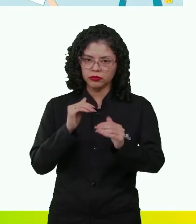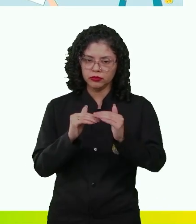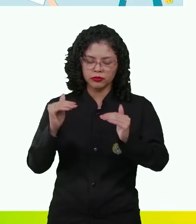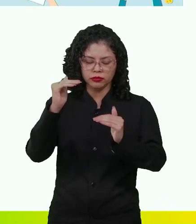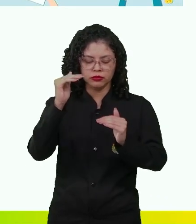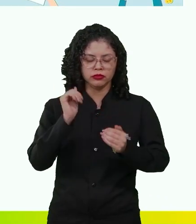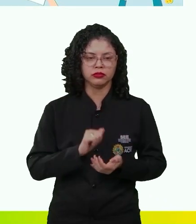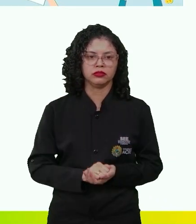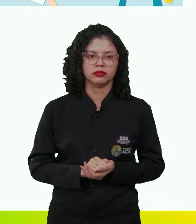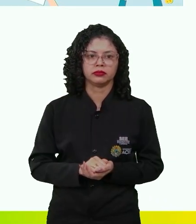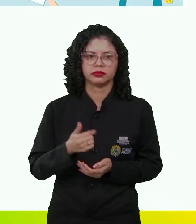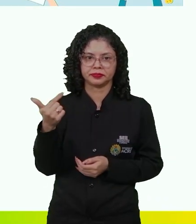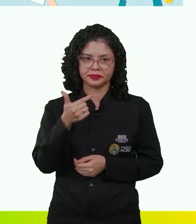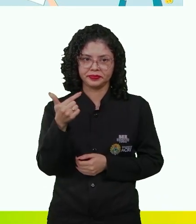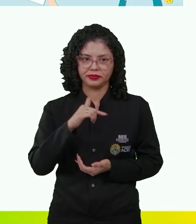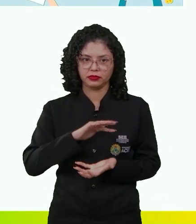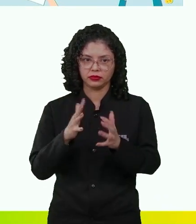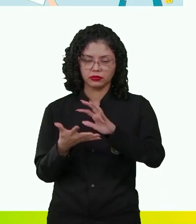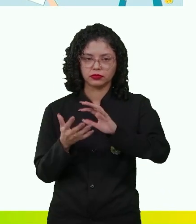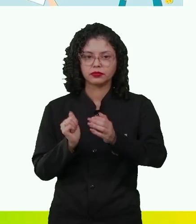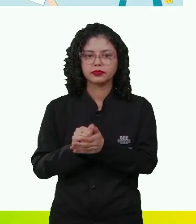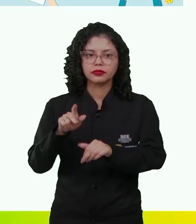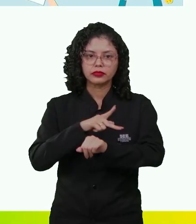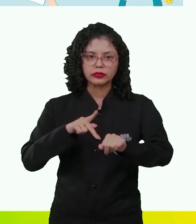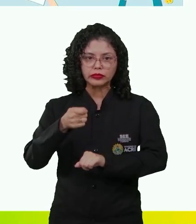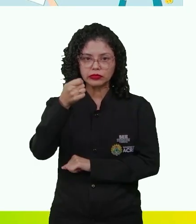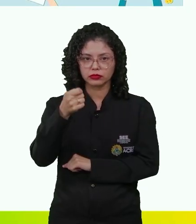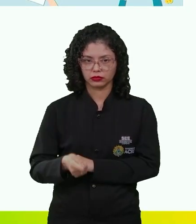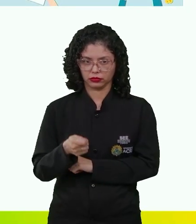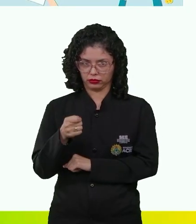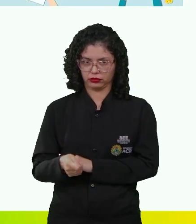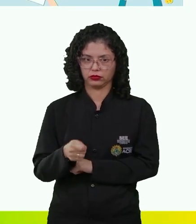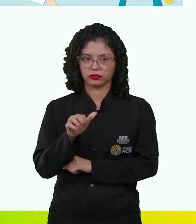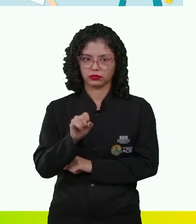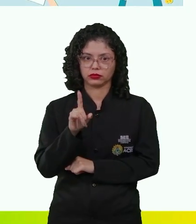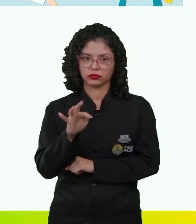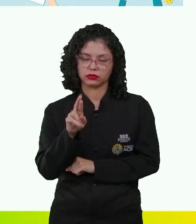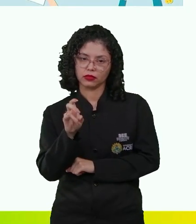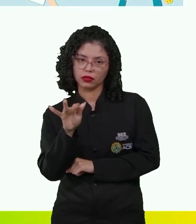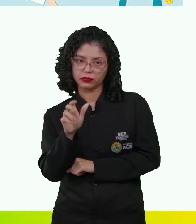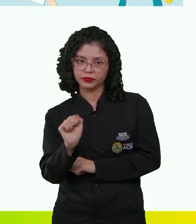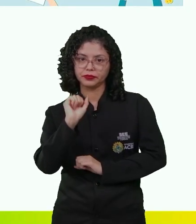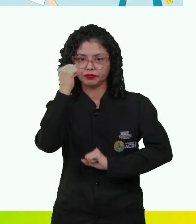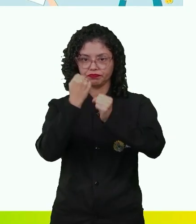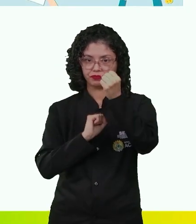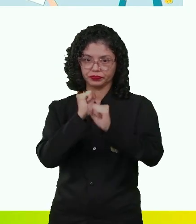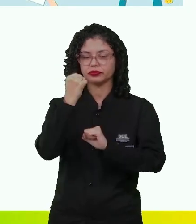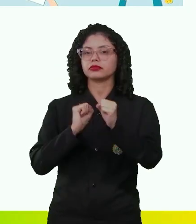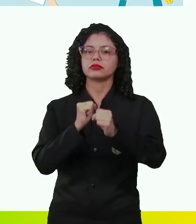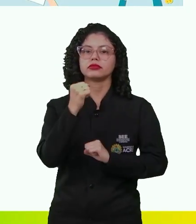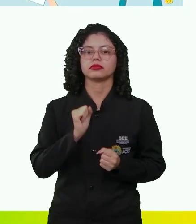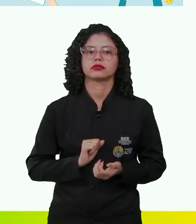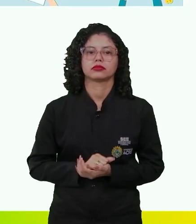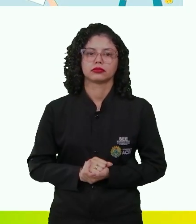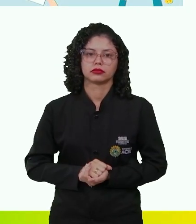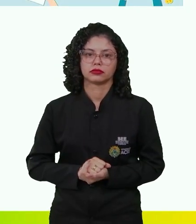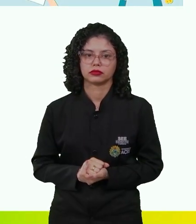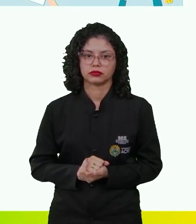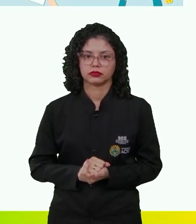mundo. Países de segundo mundo eram países de regime socialista